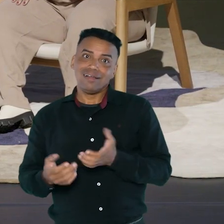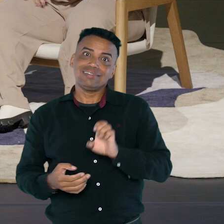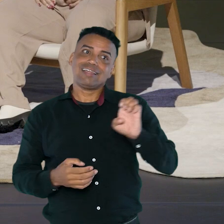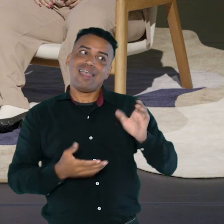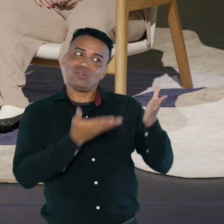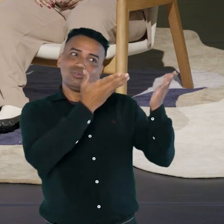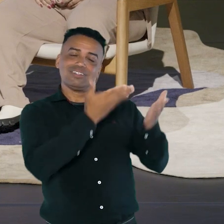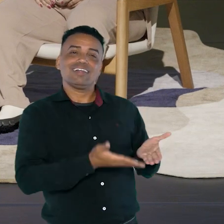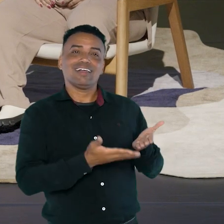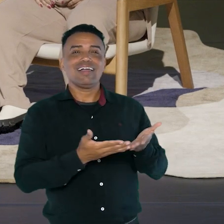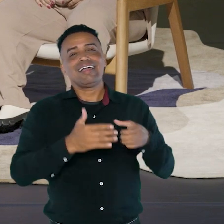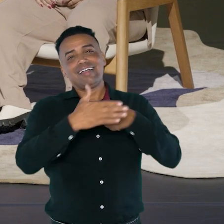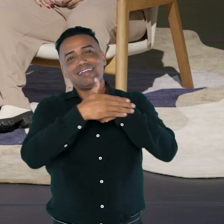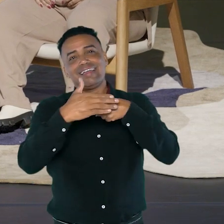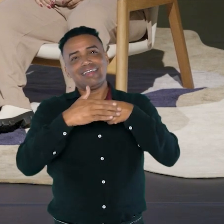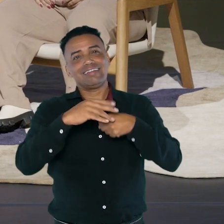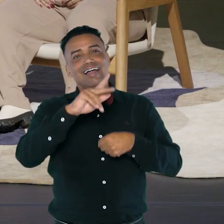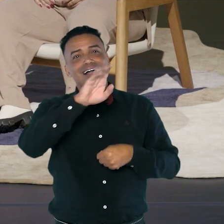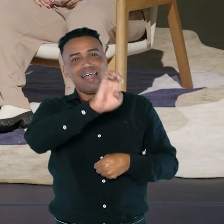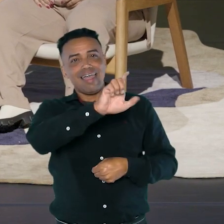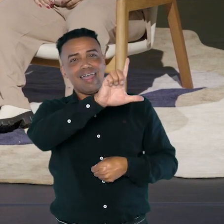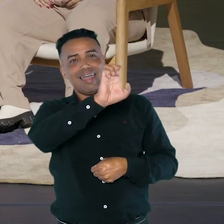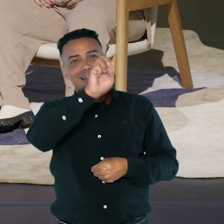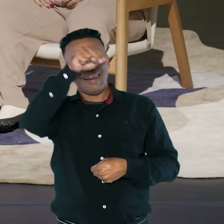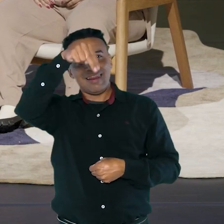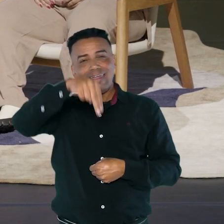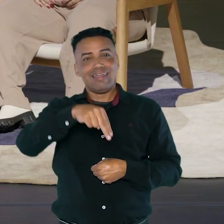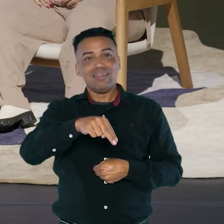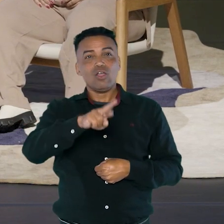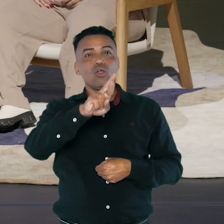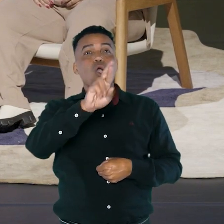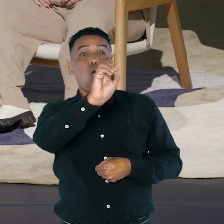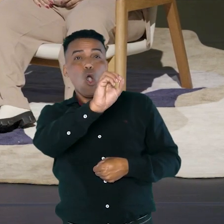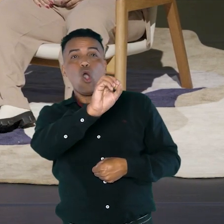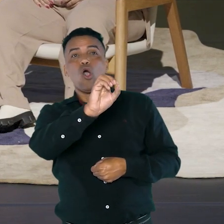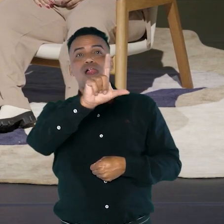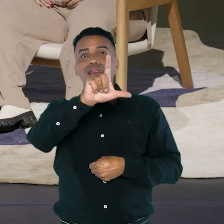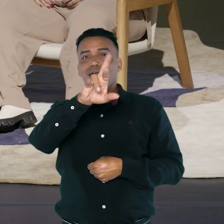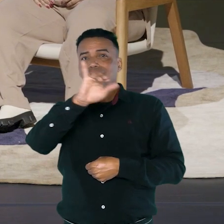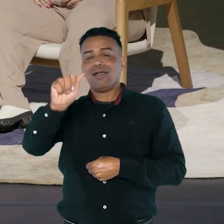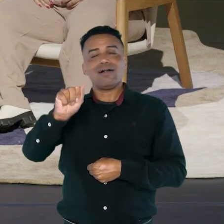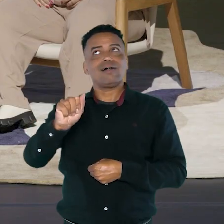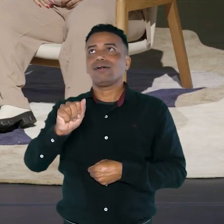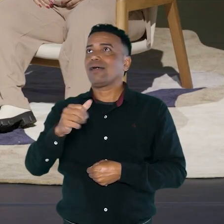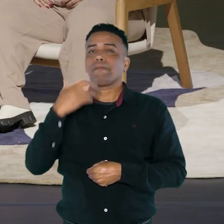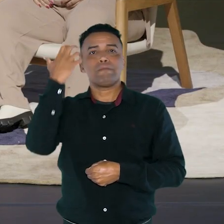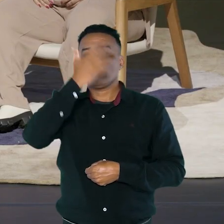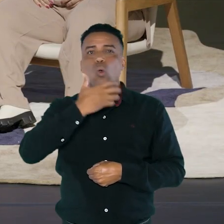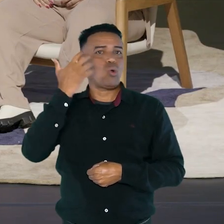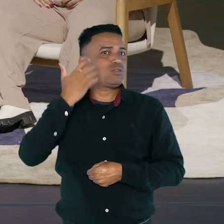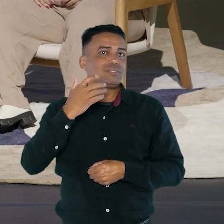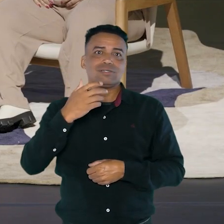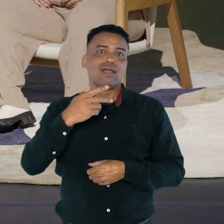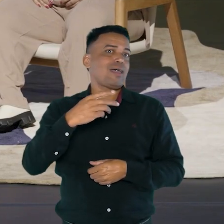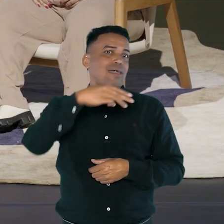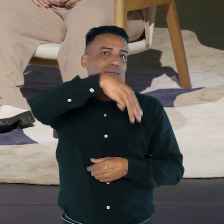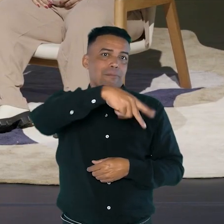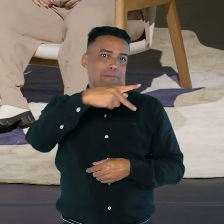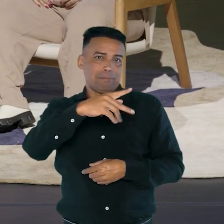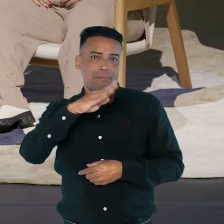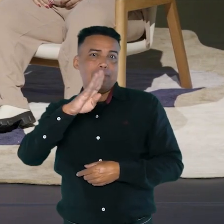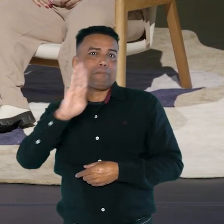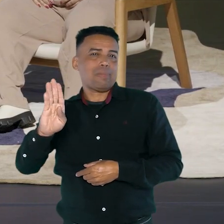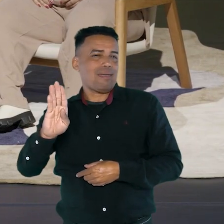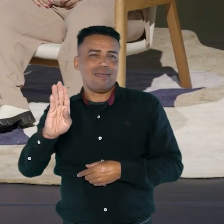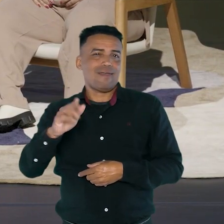Agora, do meu lado esquerdo da força, nossa querida Ellen Oléria, uma das vozes mais marcantes da música popular brasileira contemporânea.